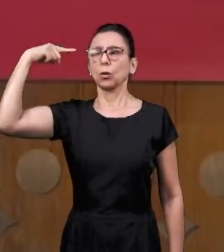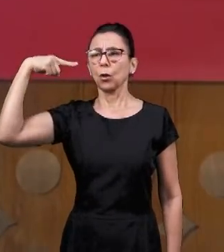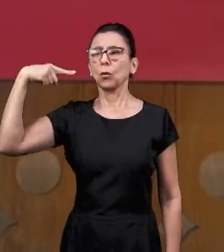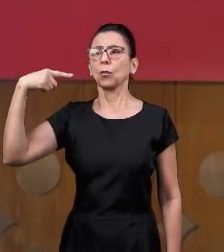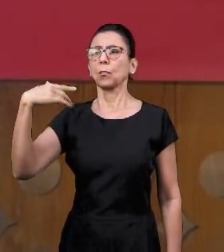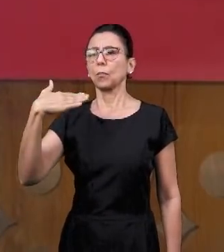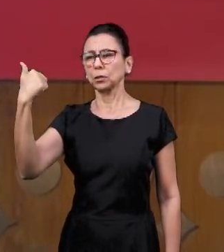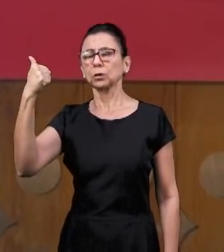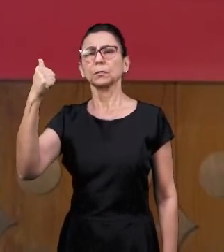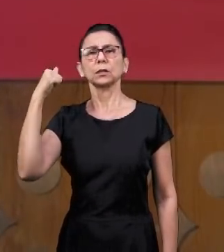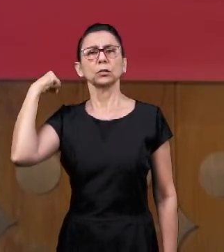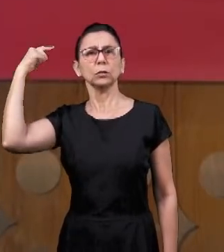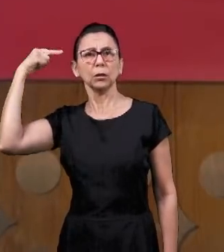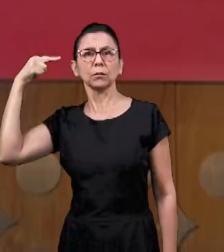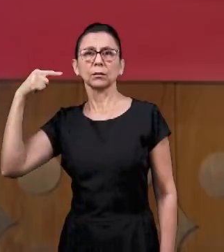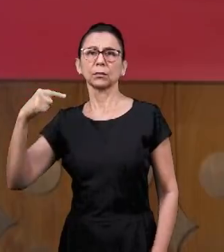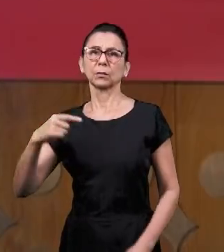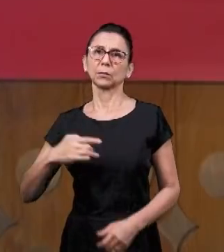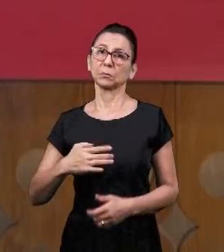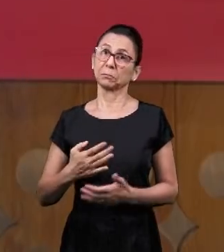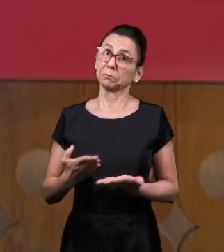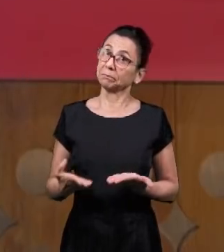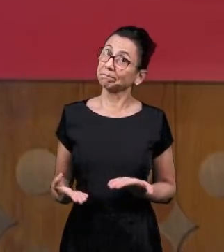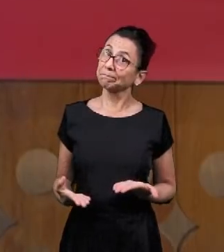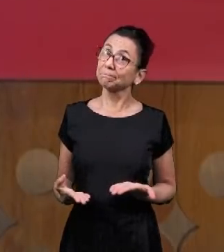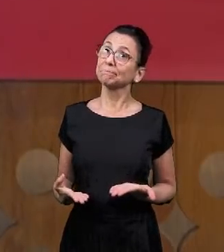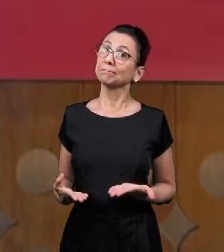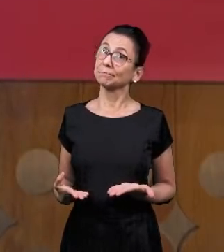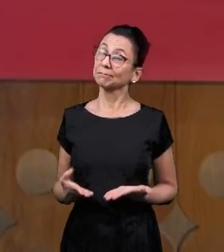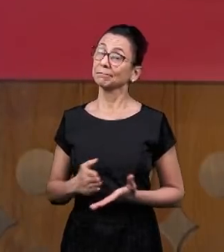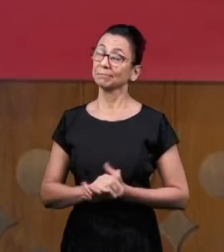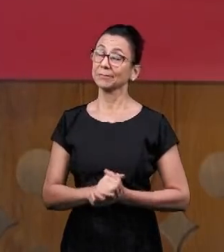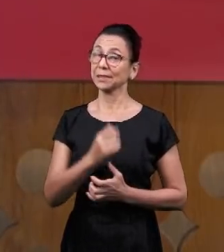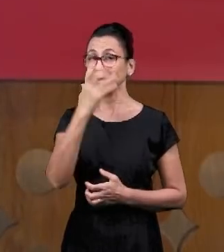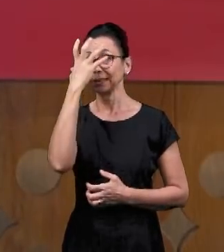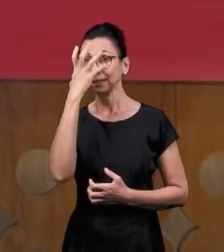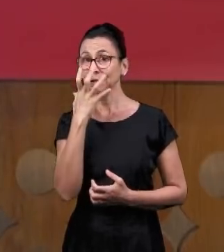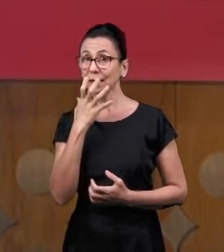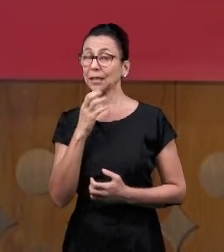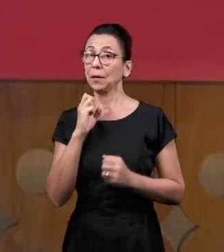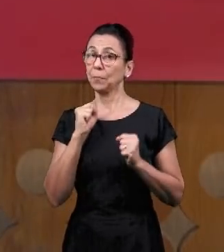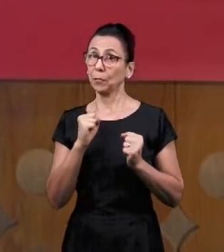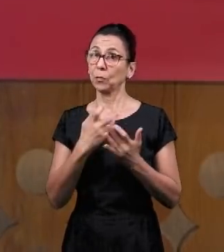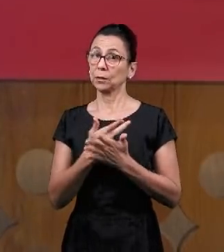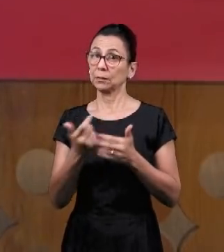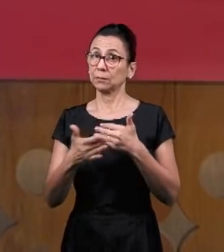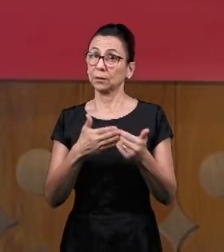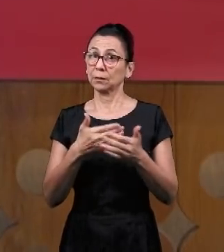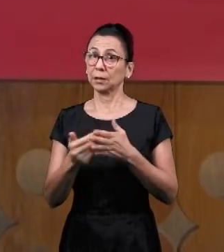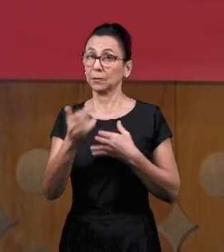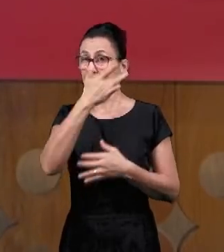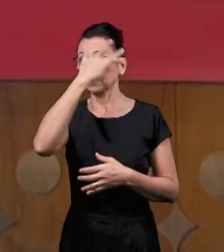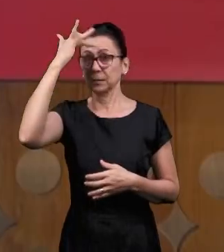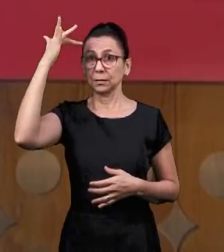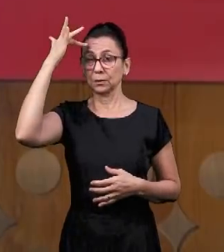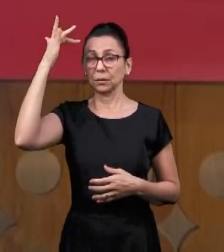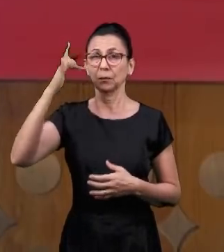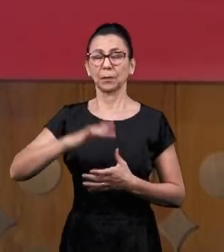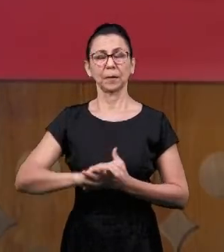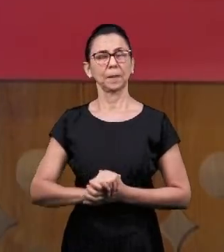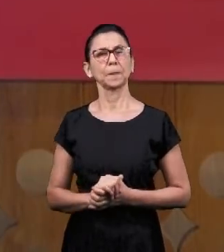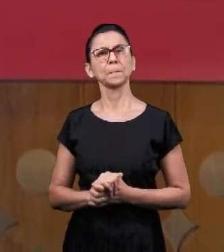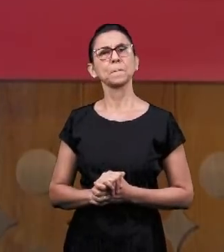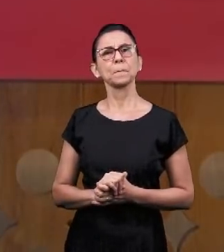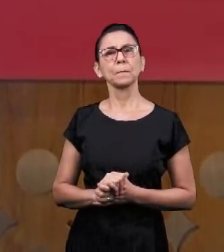lá, isso é heresia. Qual o problema da heresia? Eu promovo um desvio de quê? Da fé, na